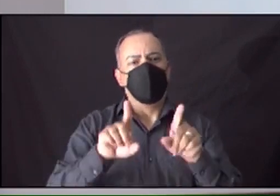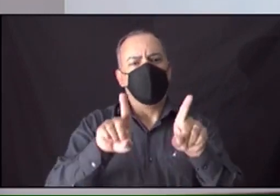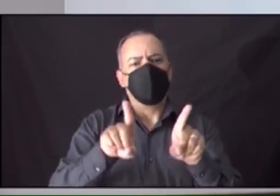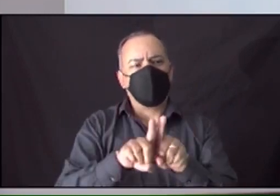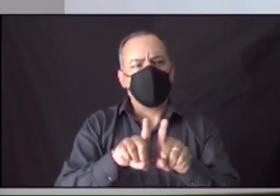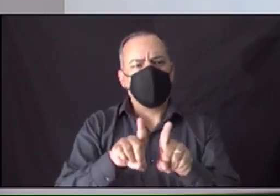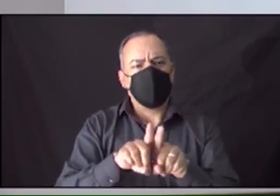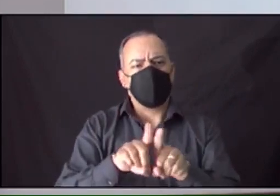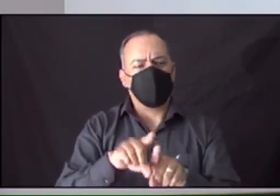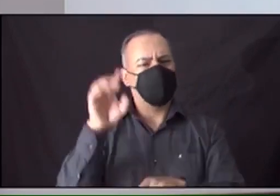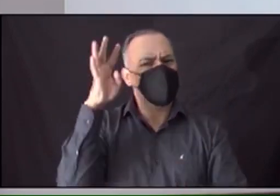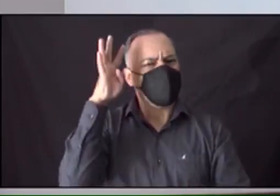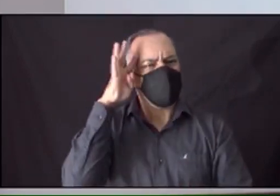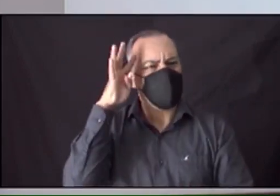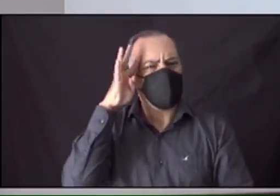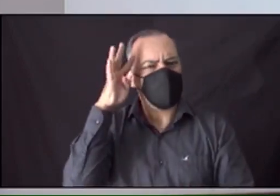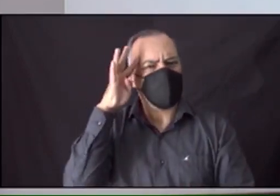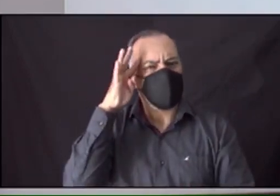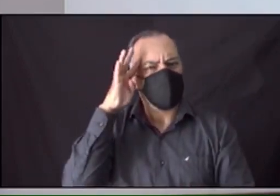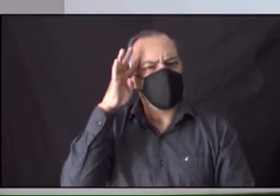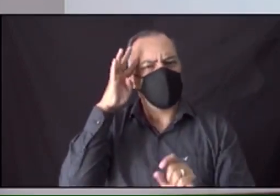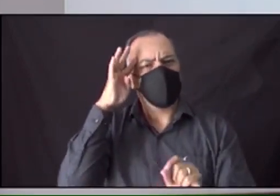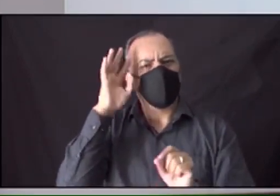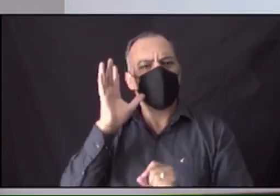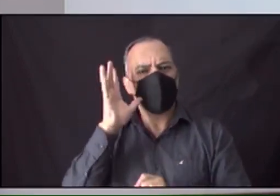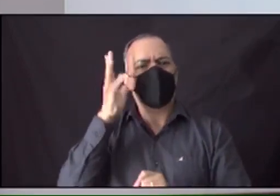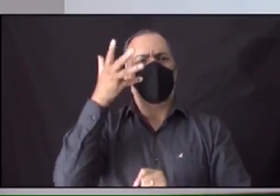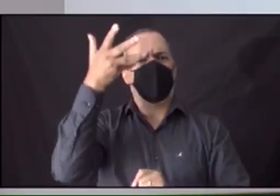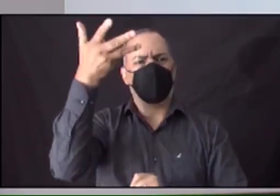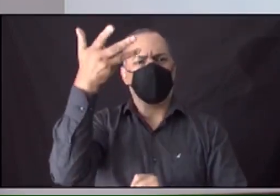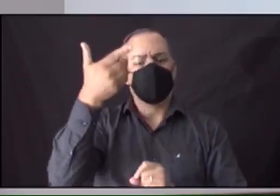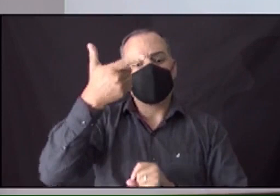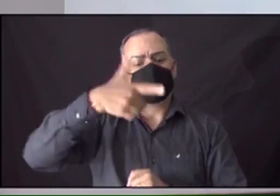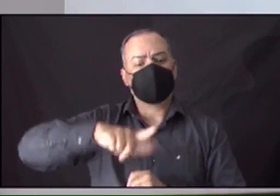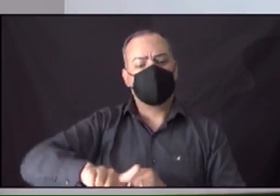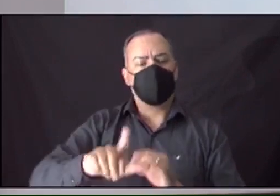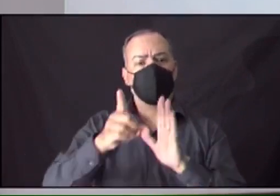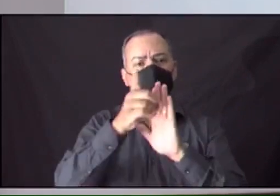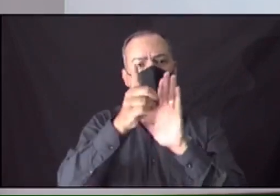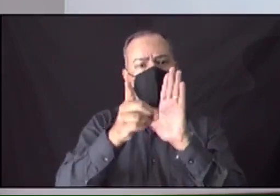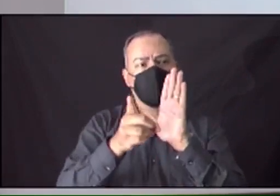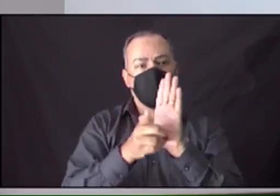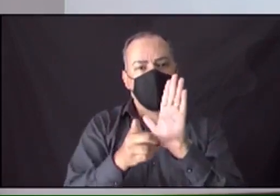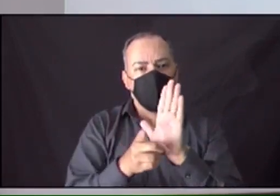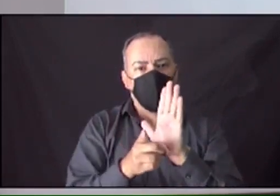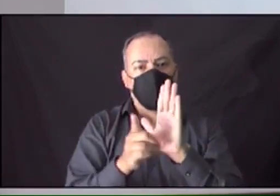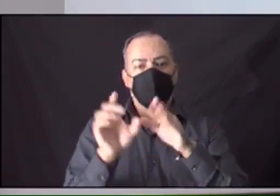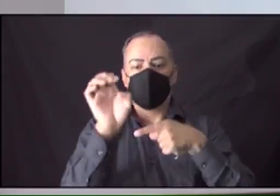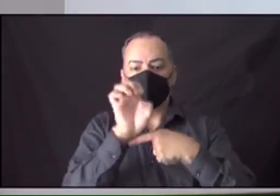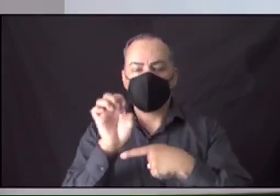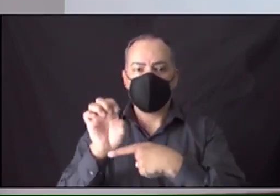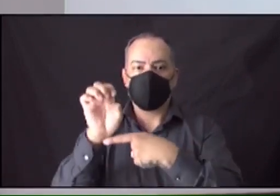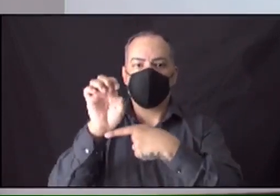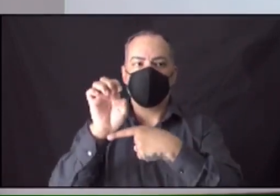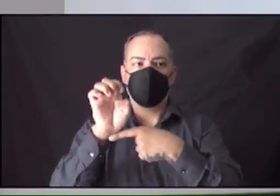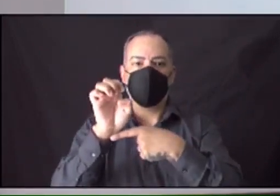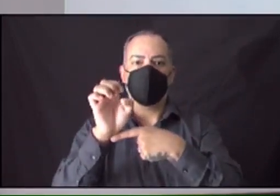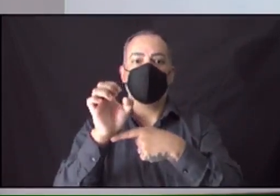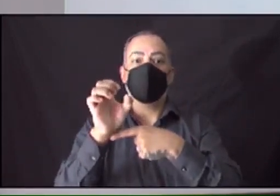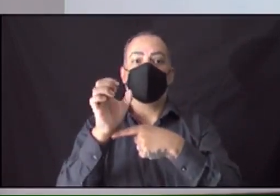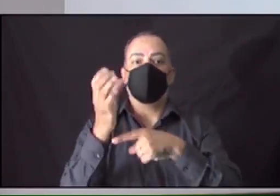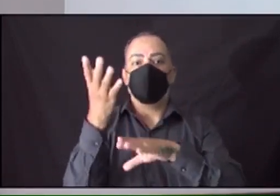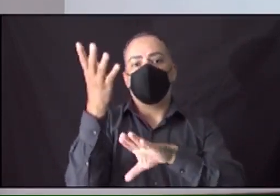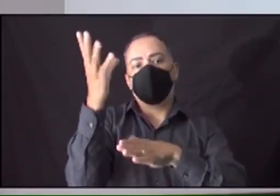E, na quarta-feira, aconteceu a continuidade do decreto estadual, que a gente redigiu um novo